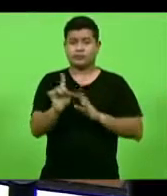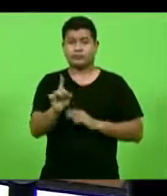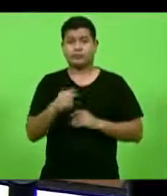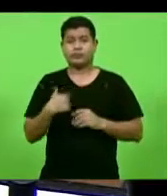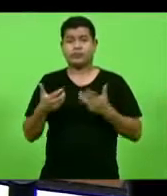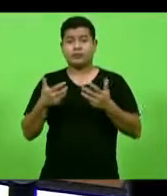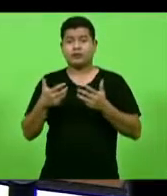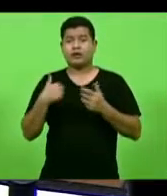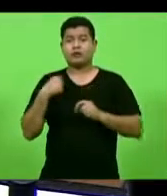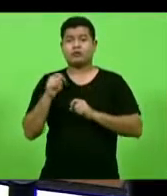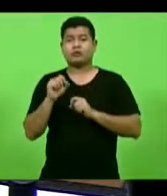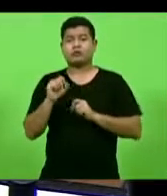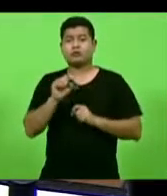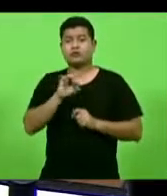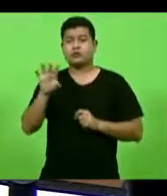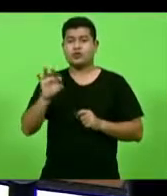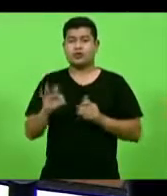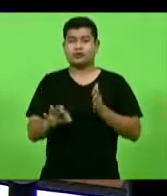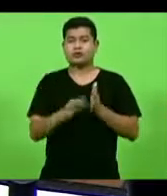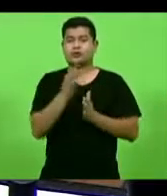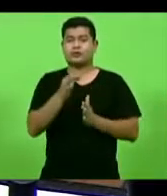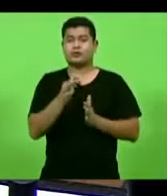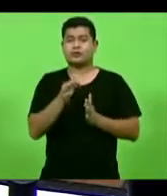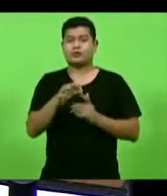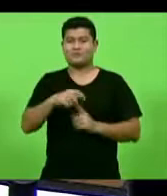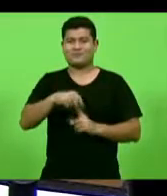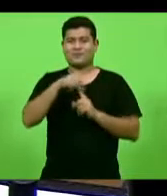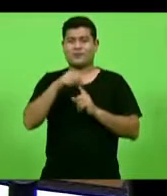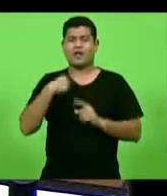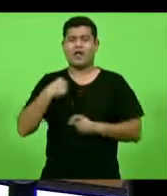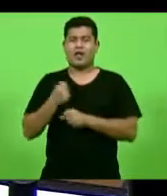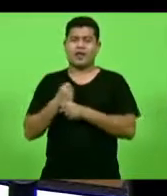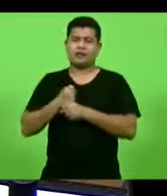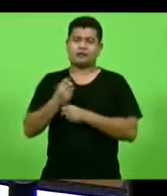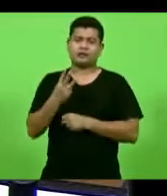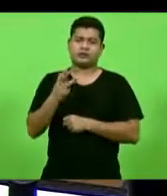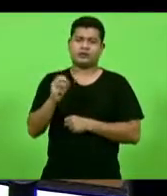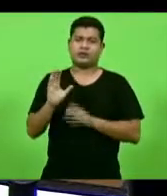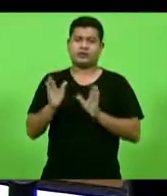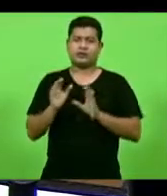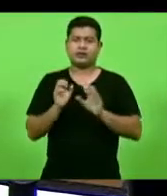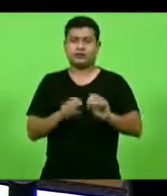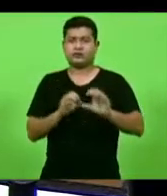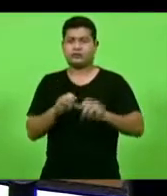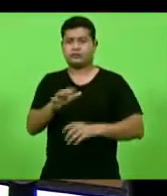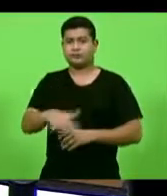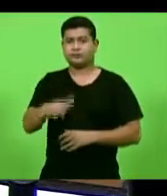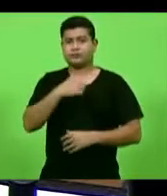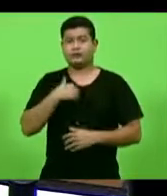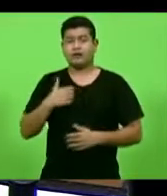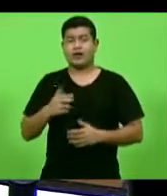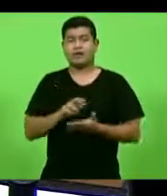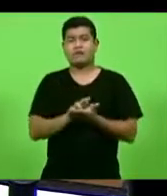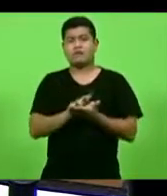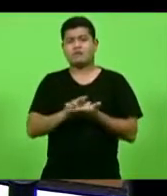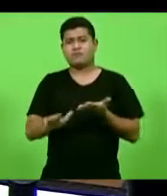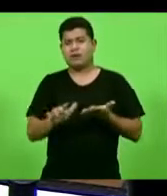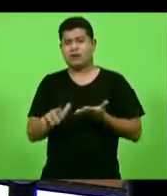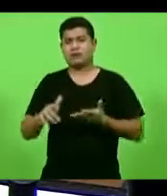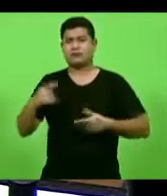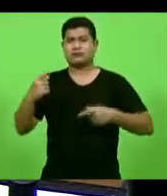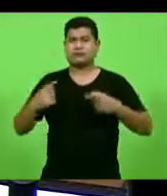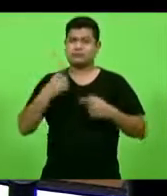observação aqui, porque eu tenho mais de 30 anos na educação. Eu fico muito feliz quando vários deputados discutem a